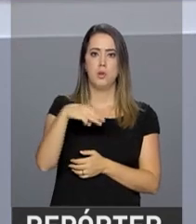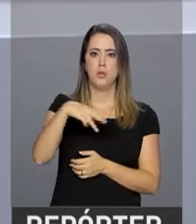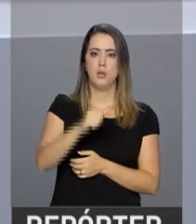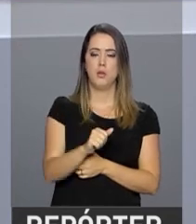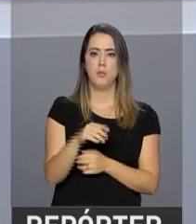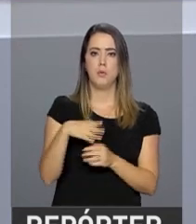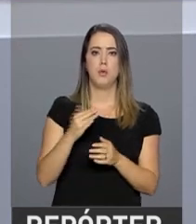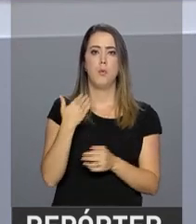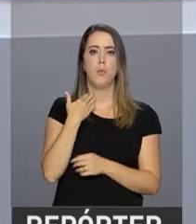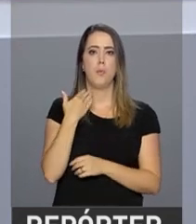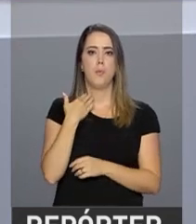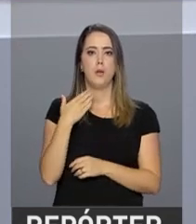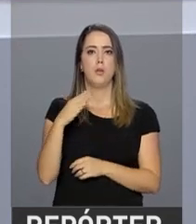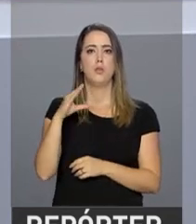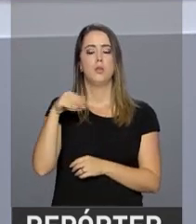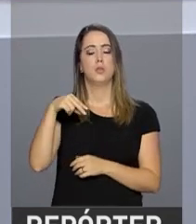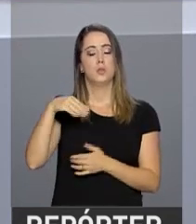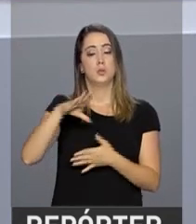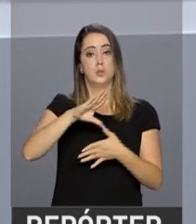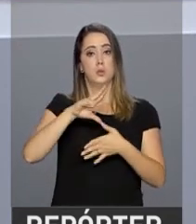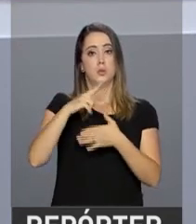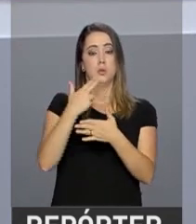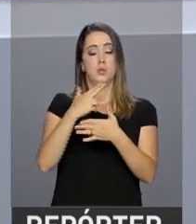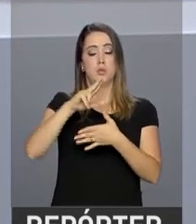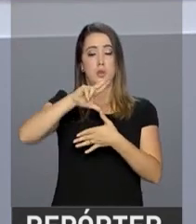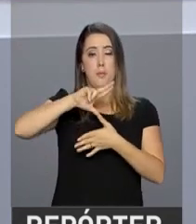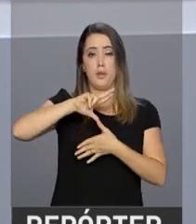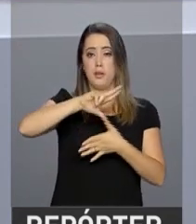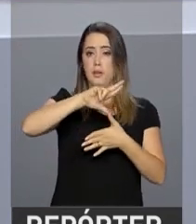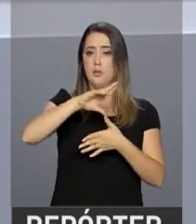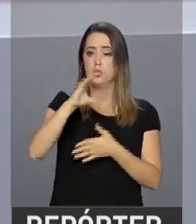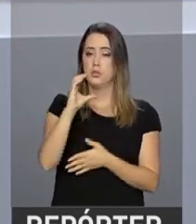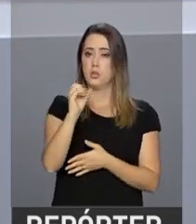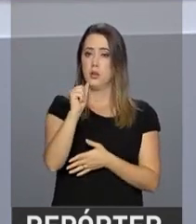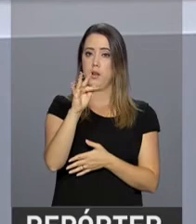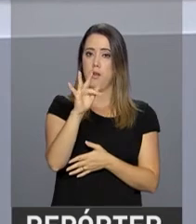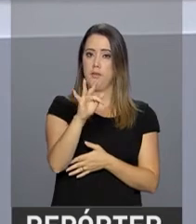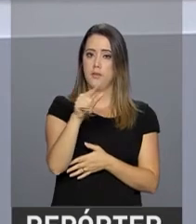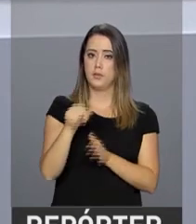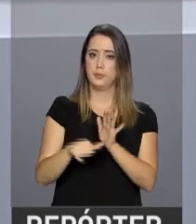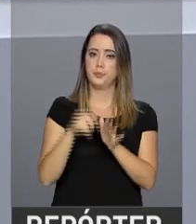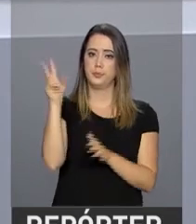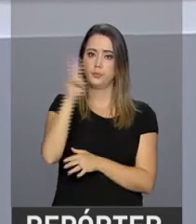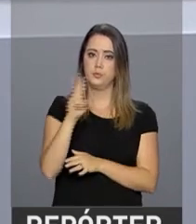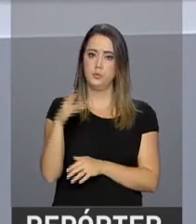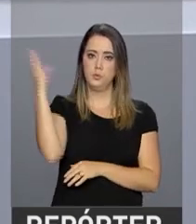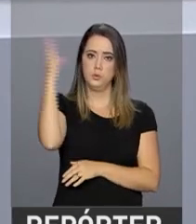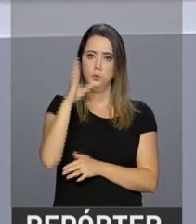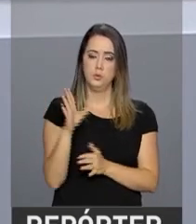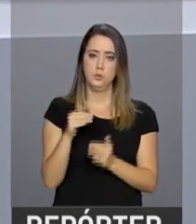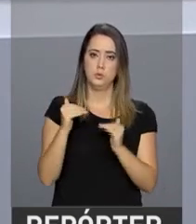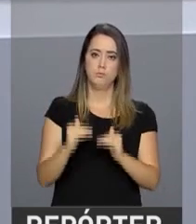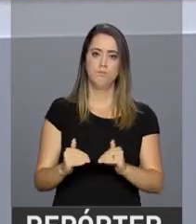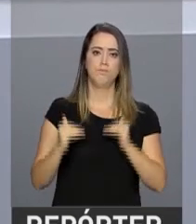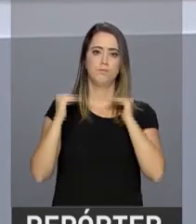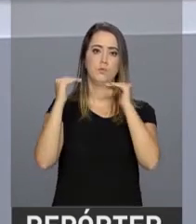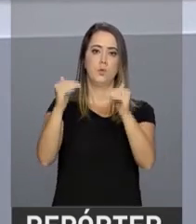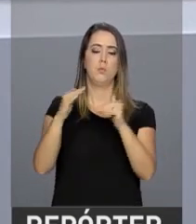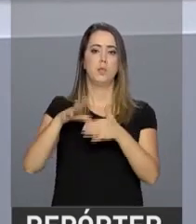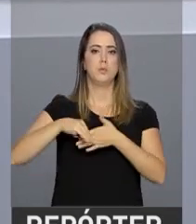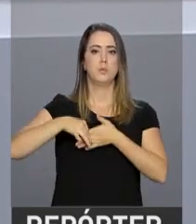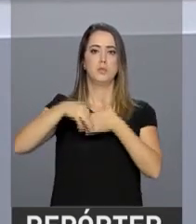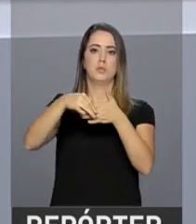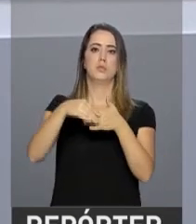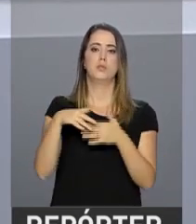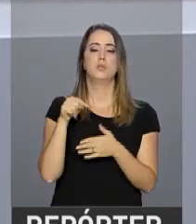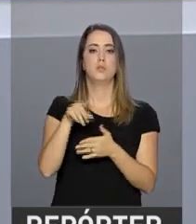do banco de desenvolvimento da américa latina caf esta é a primeira vez que o brasil ocupa o cargo máximo na diretoria